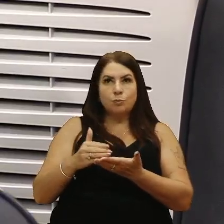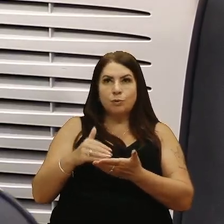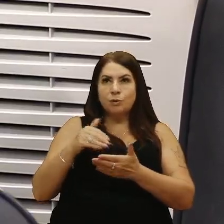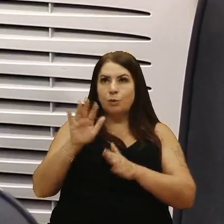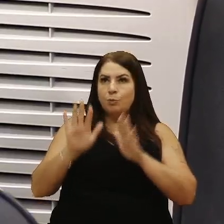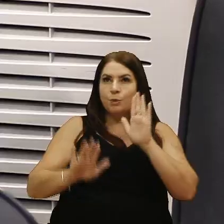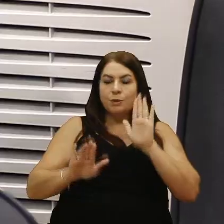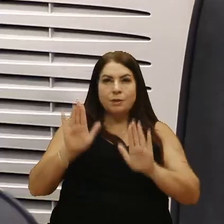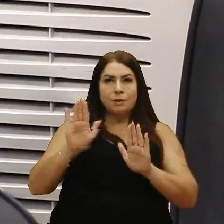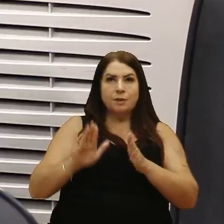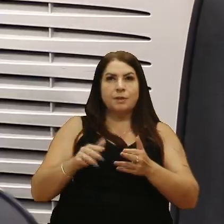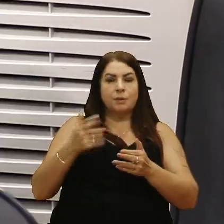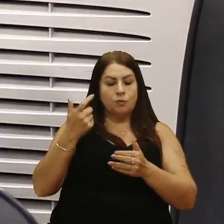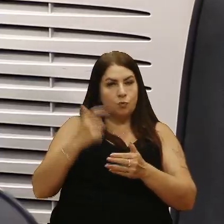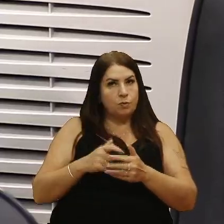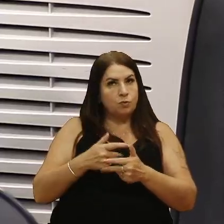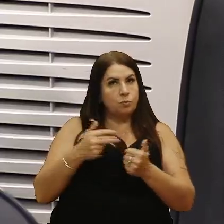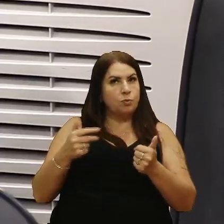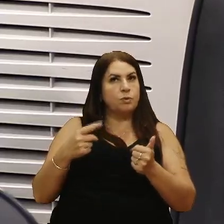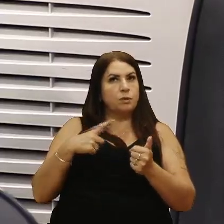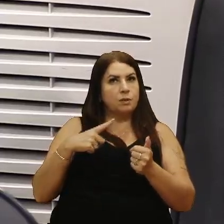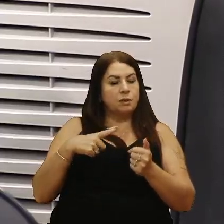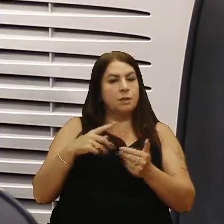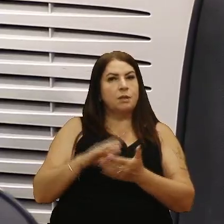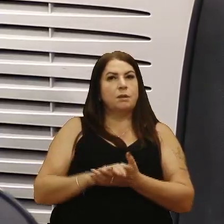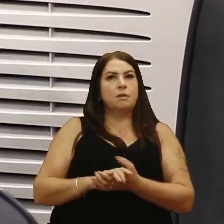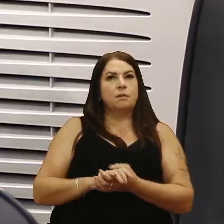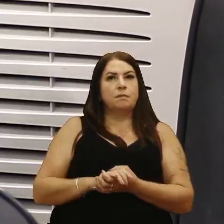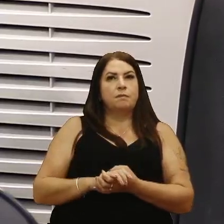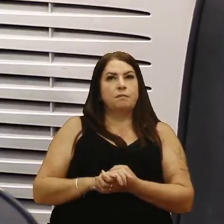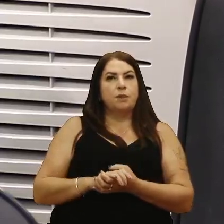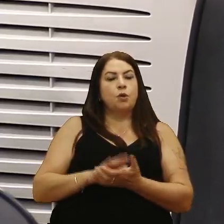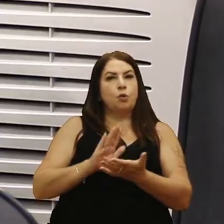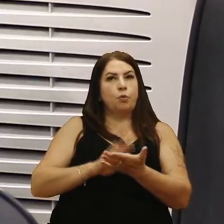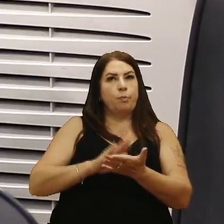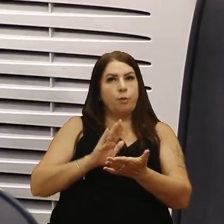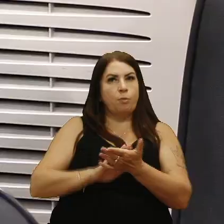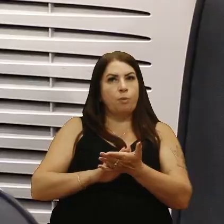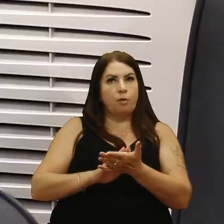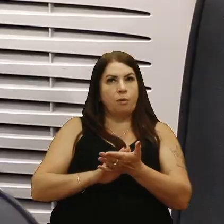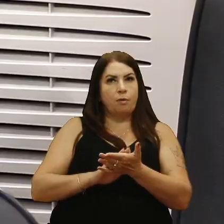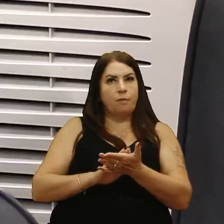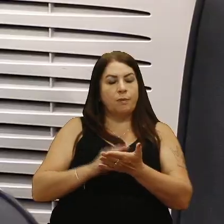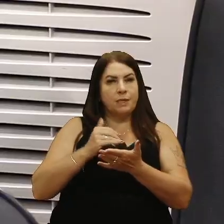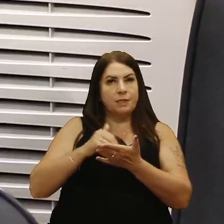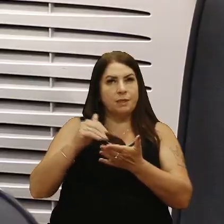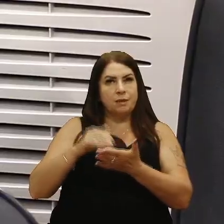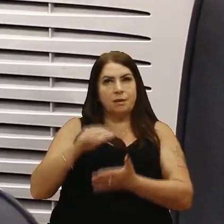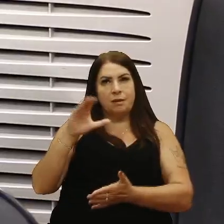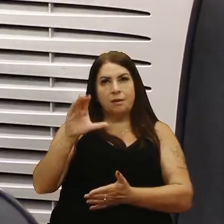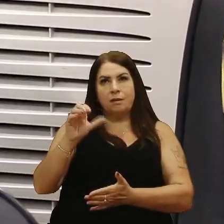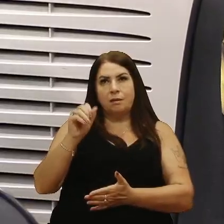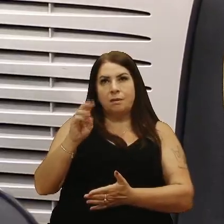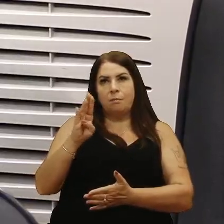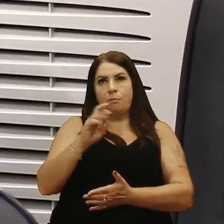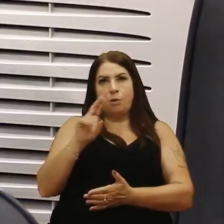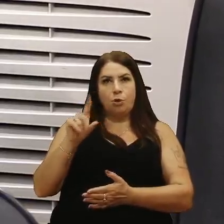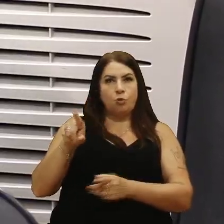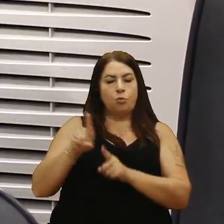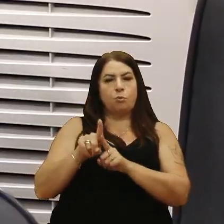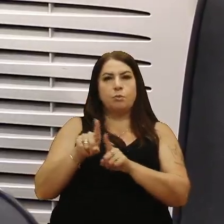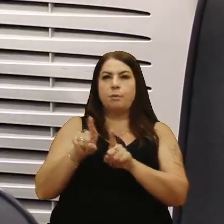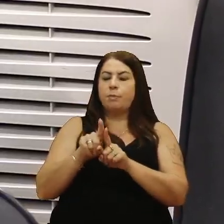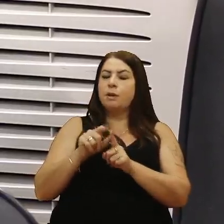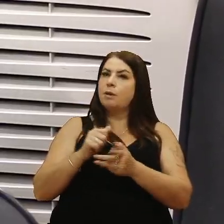de licitação. Então, acho que é algo que nós temos que cobrar do nosso secretário Caberlon, porque não é porque nós somos da base.